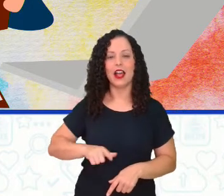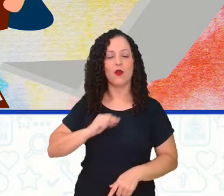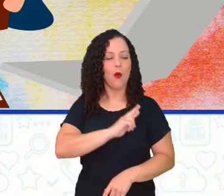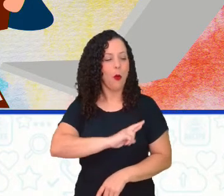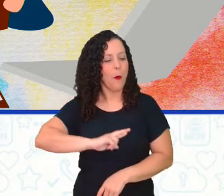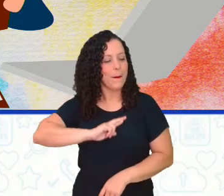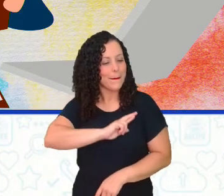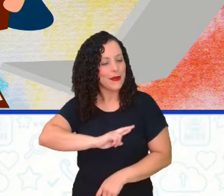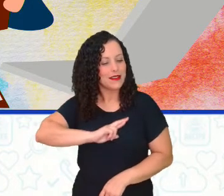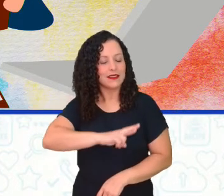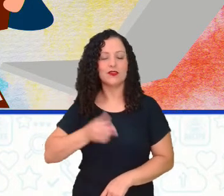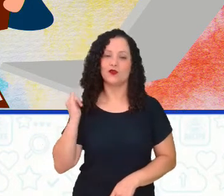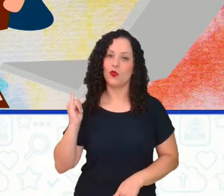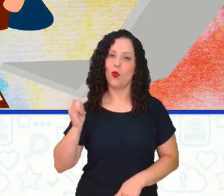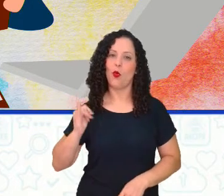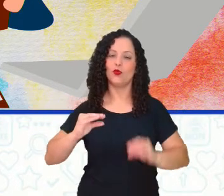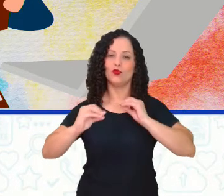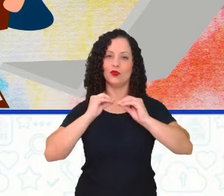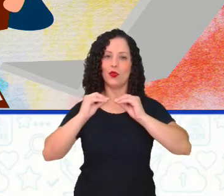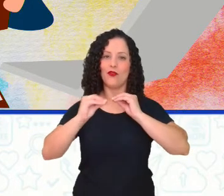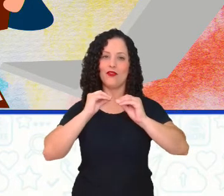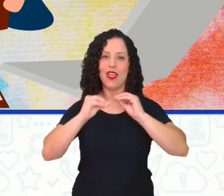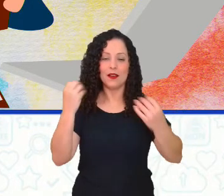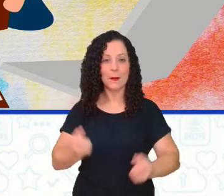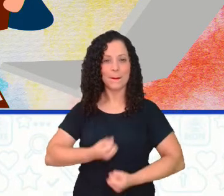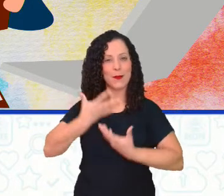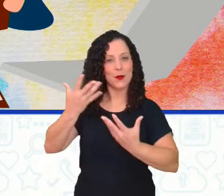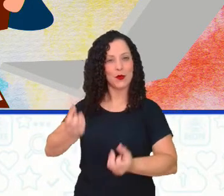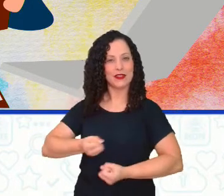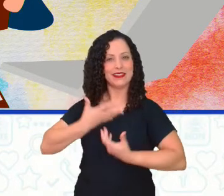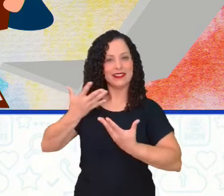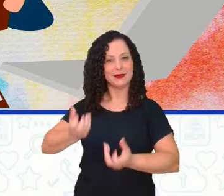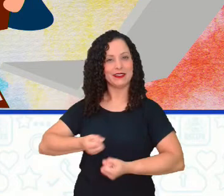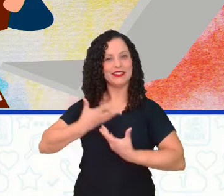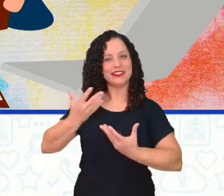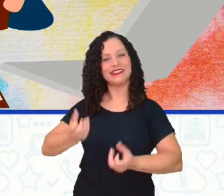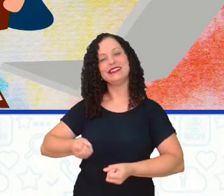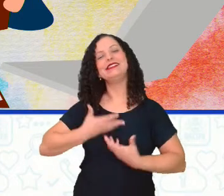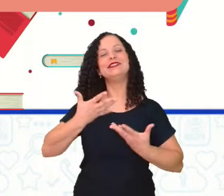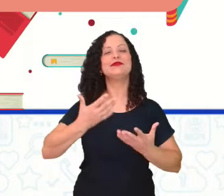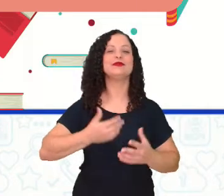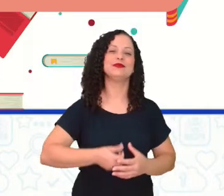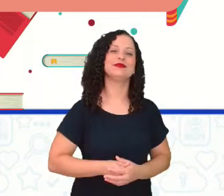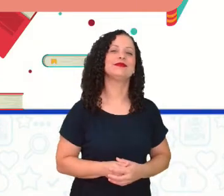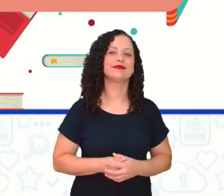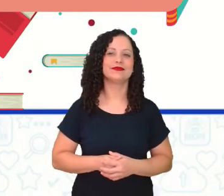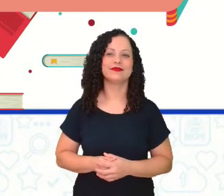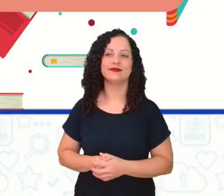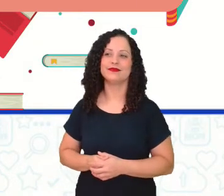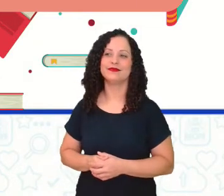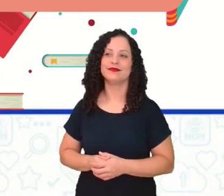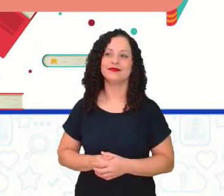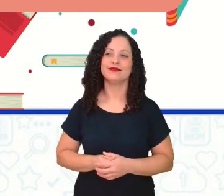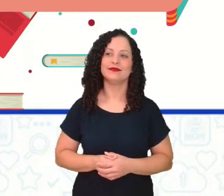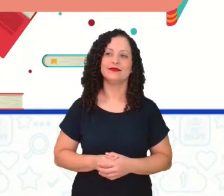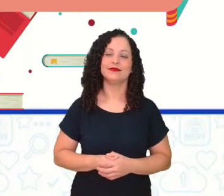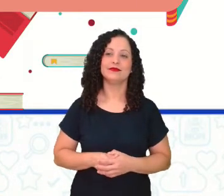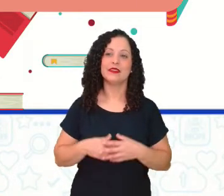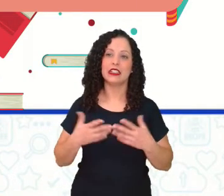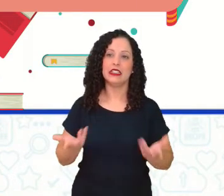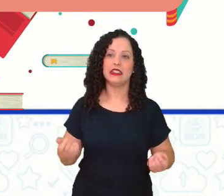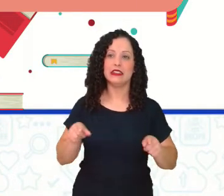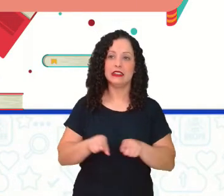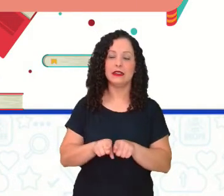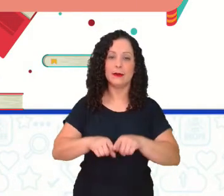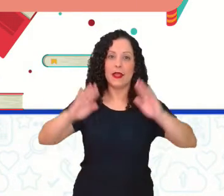romances, contos, novelas, poesia, né? Poemas, desculpa, não poesia, poemas. Mesmo dando muita